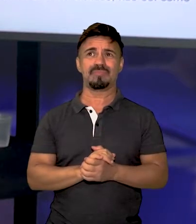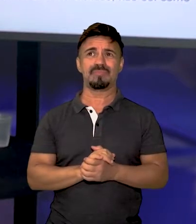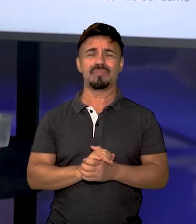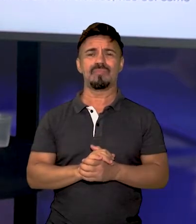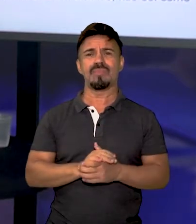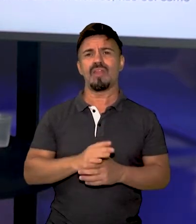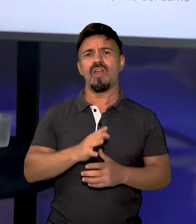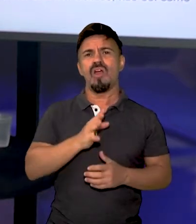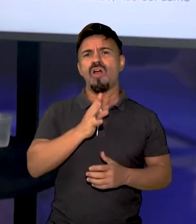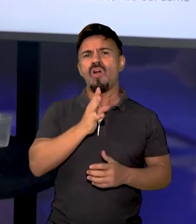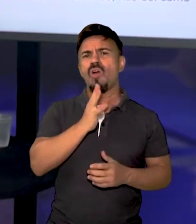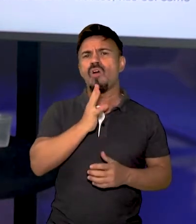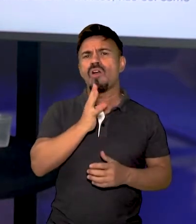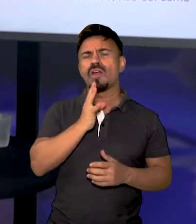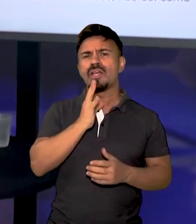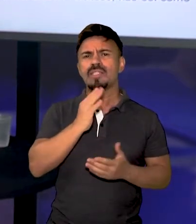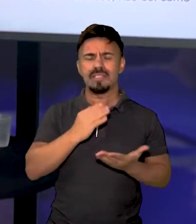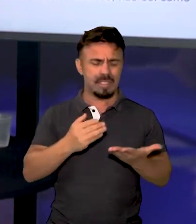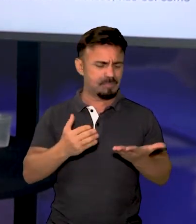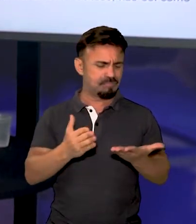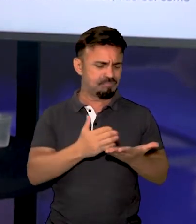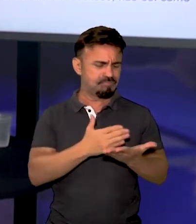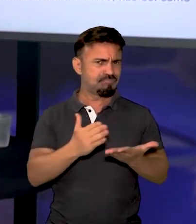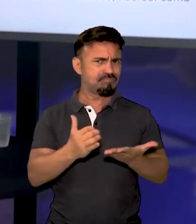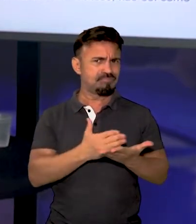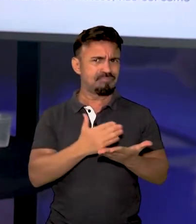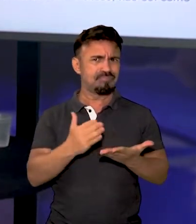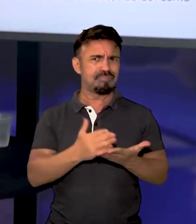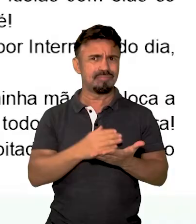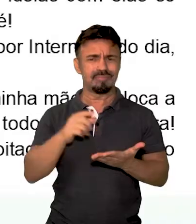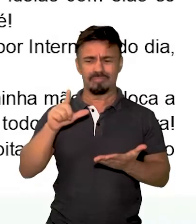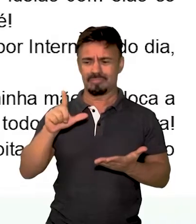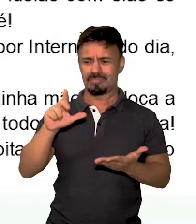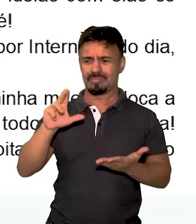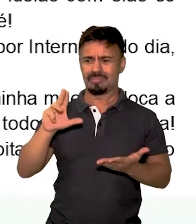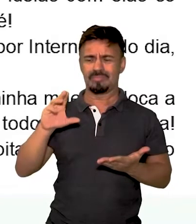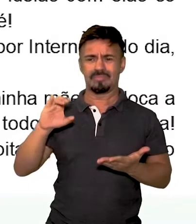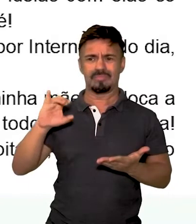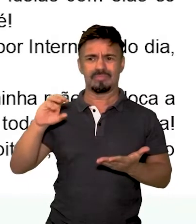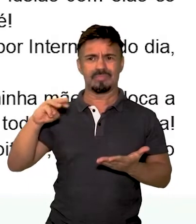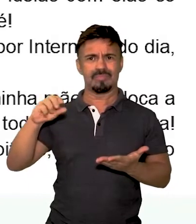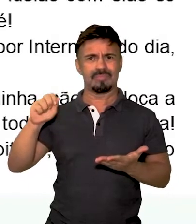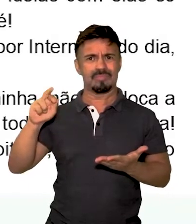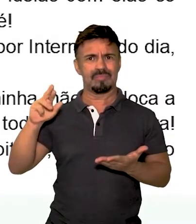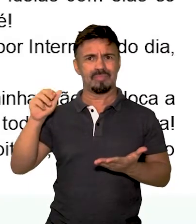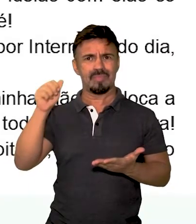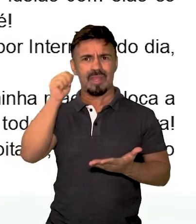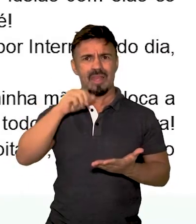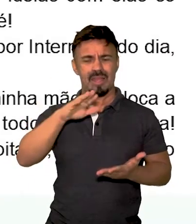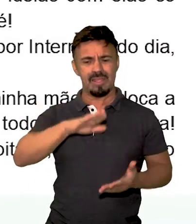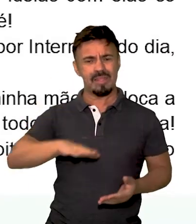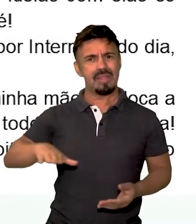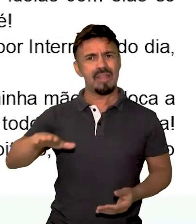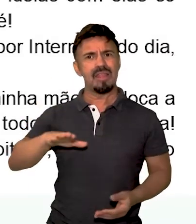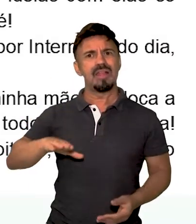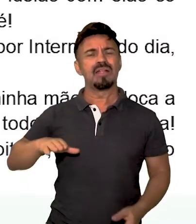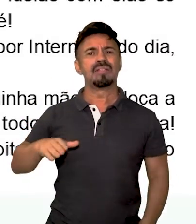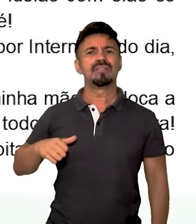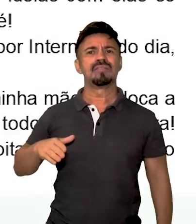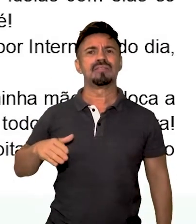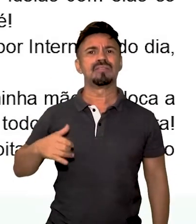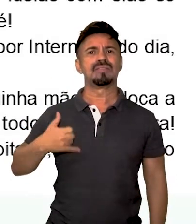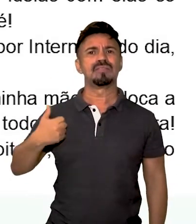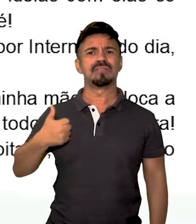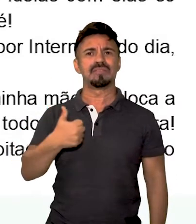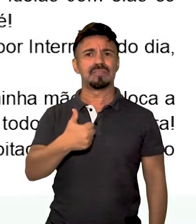Vamos conhecer uma página de diário de Lucimari. Essa menina, ela tinha apenas